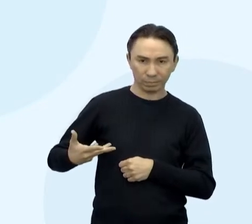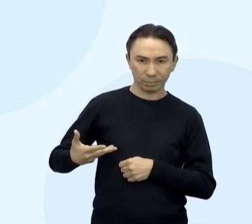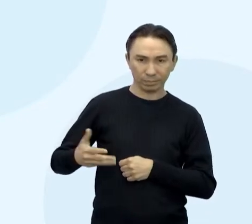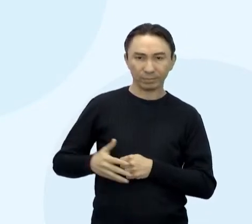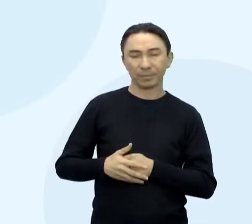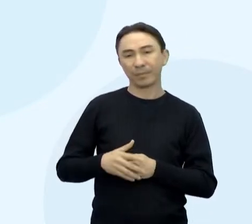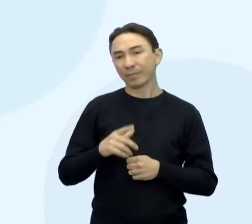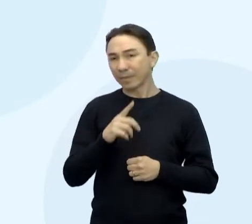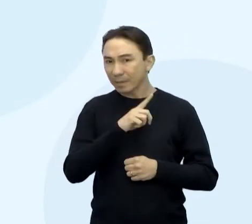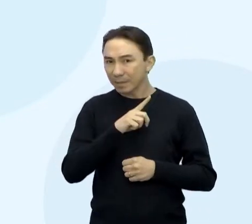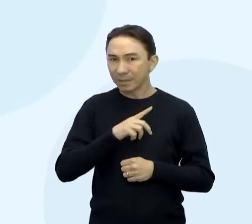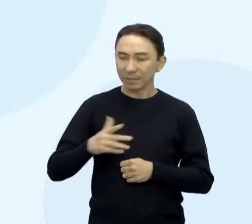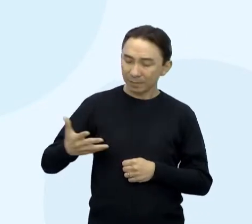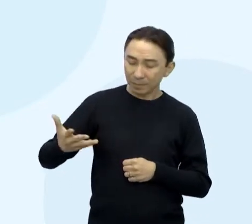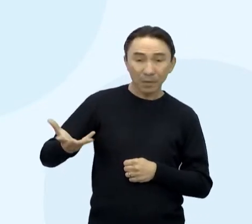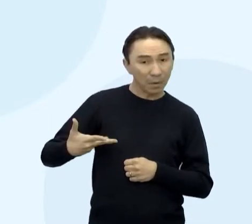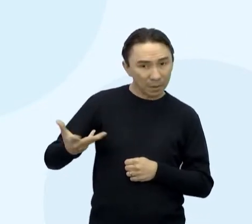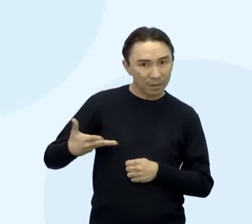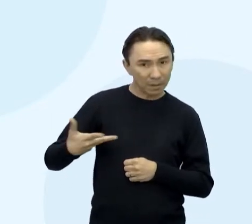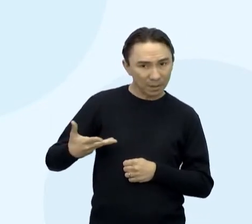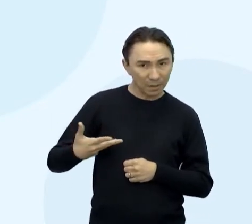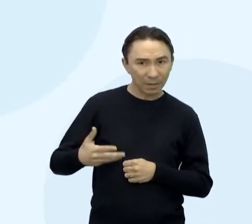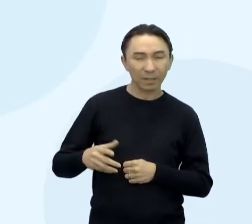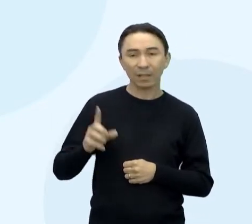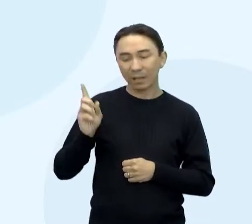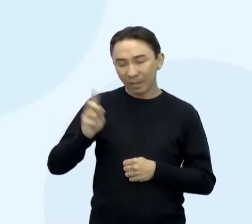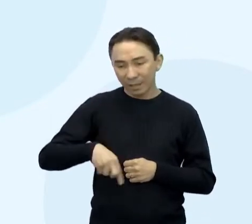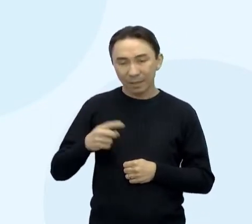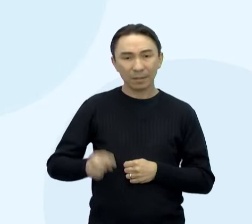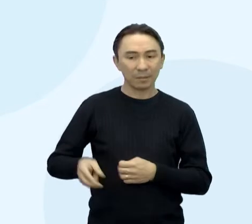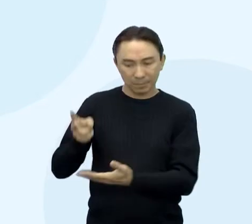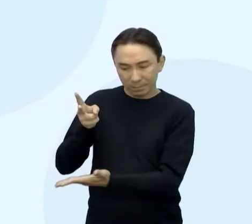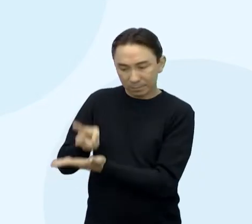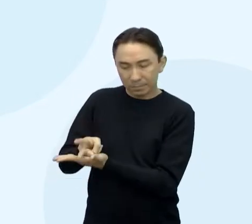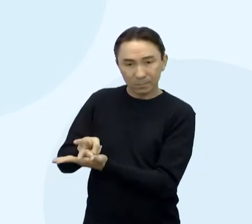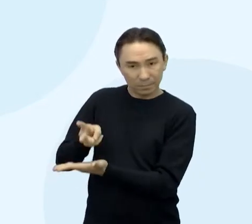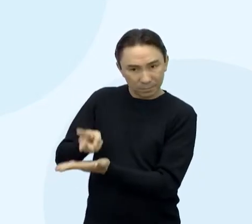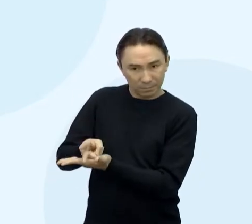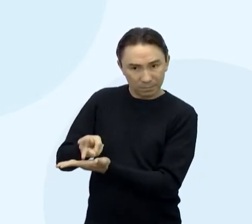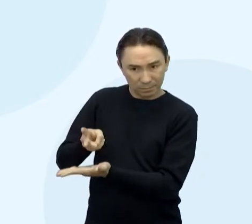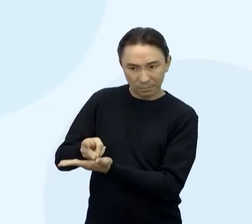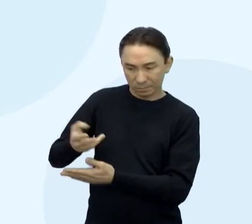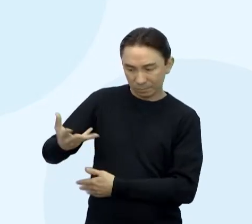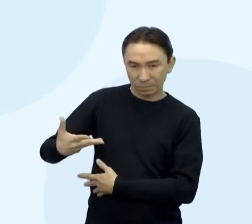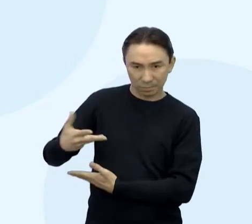e essa velocidade é constante,